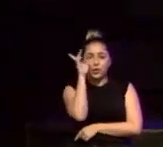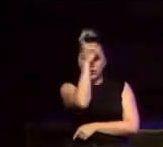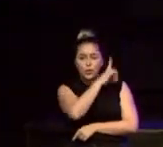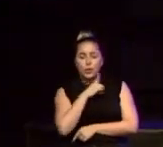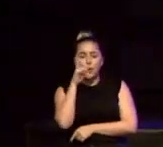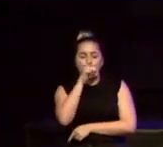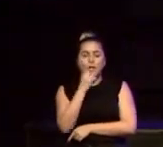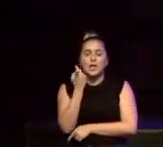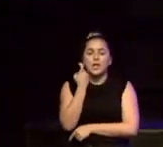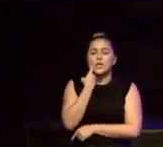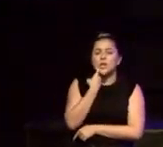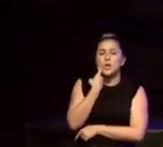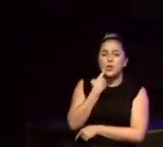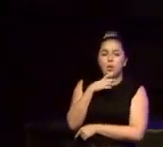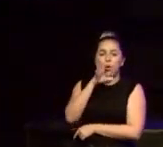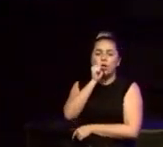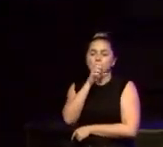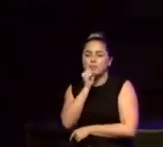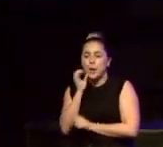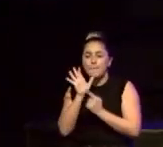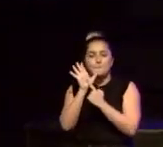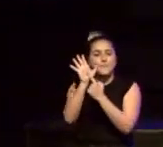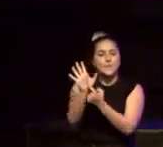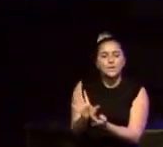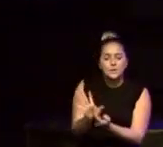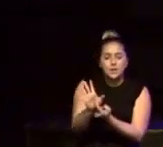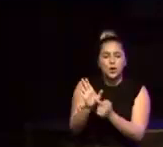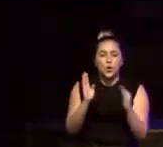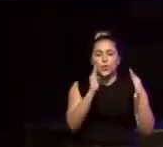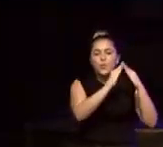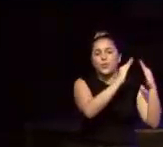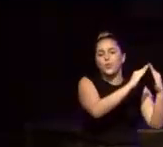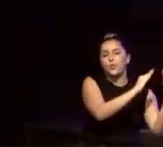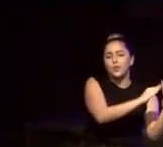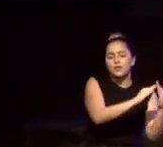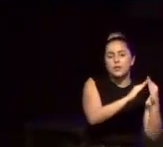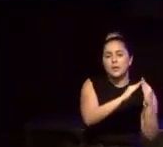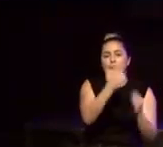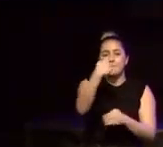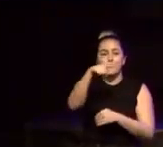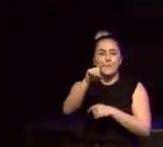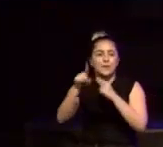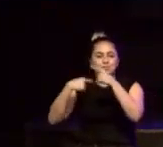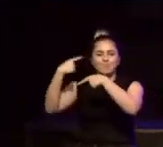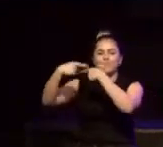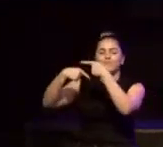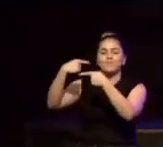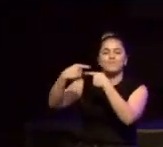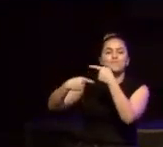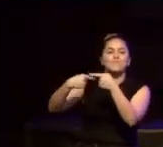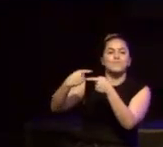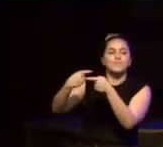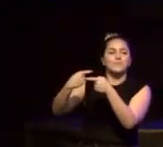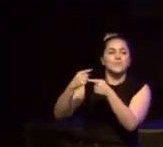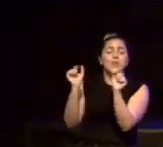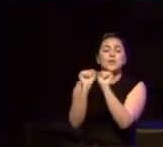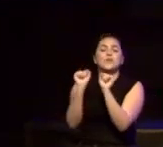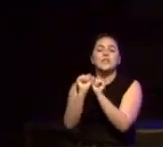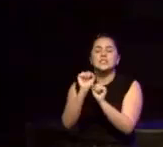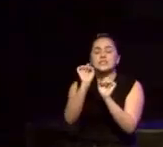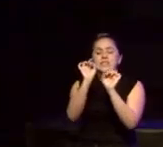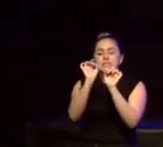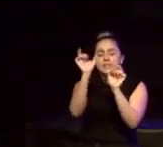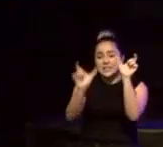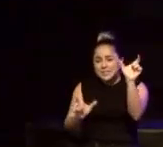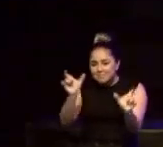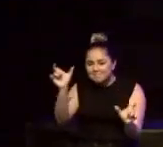a sábado, vamos aparecer uns para os outros, para os nossos vizinhos, para a próxima geração. Quando fizermos isso, eu acredito que cada um de